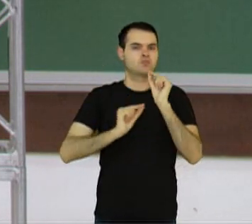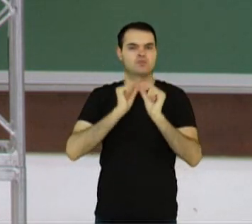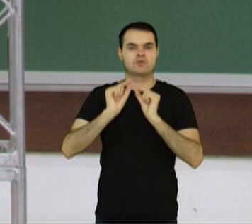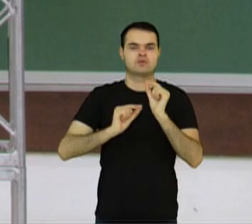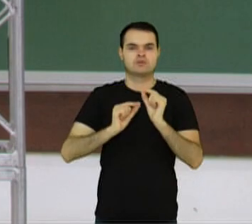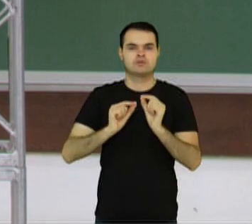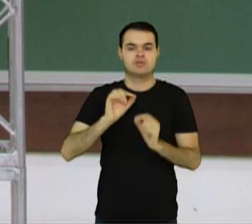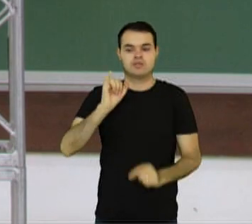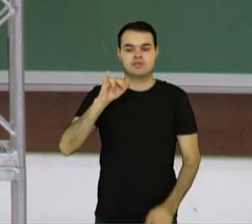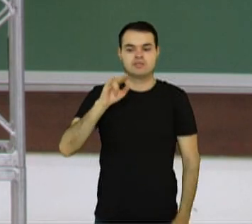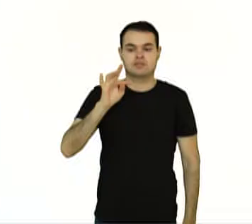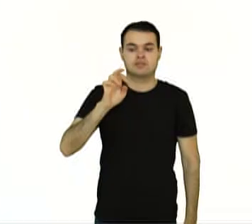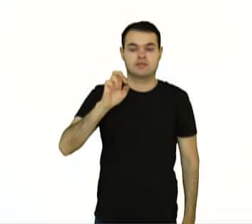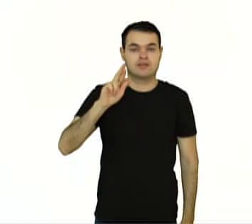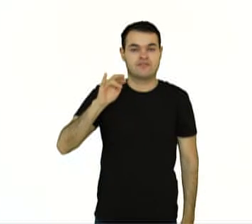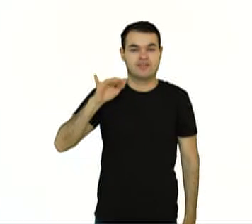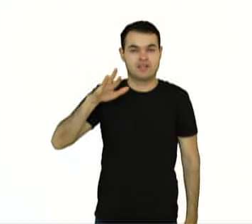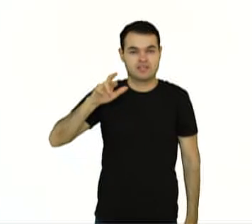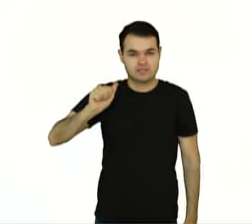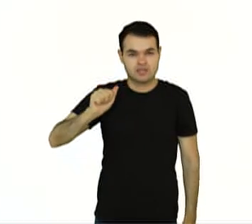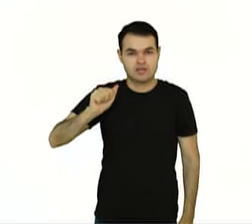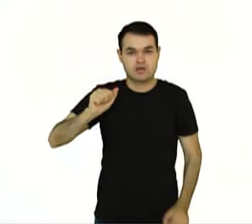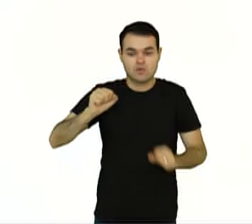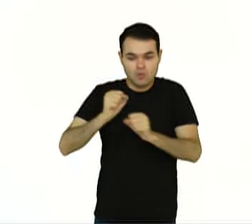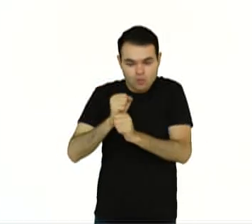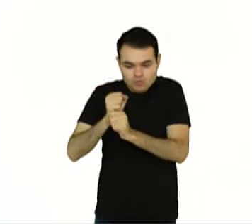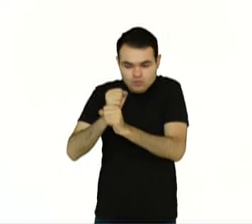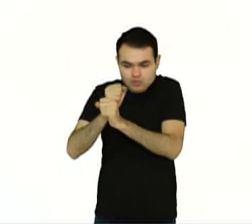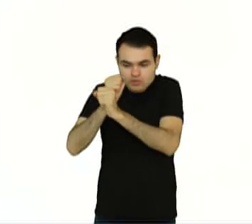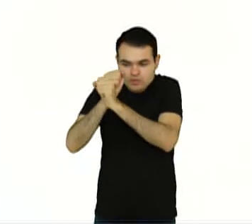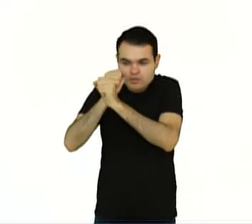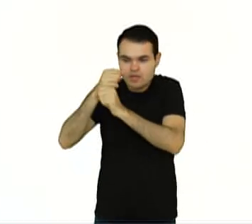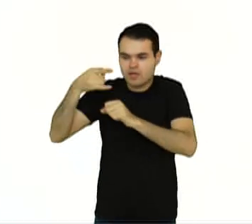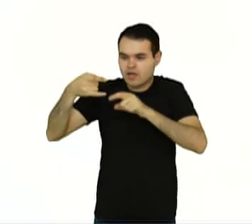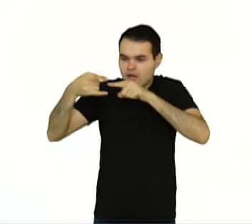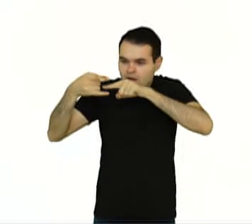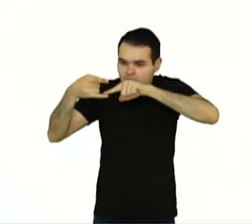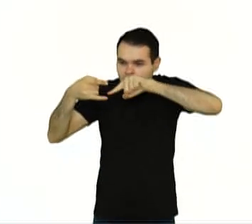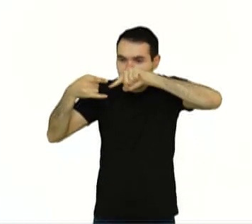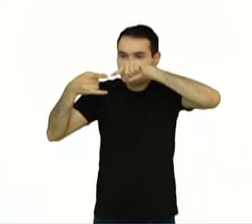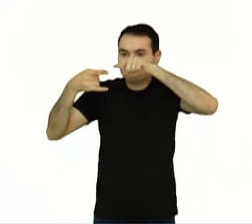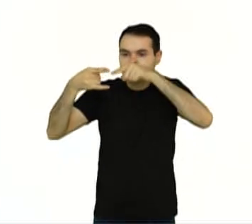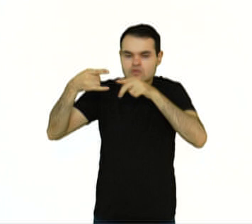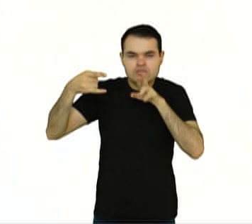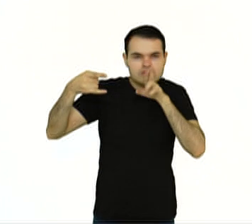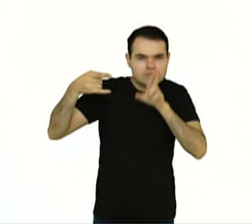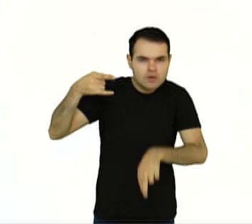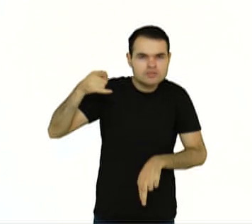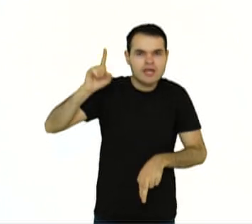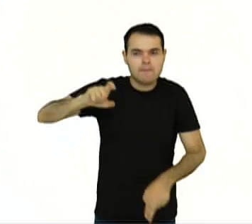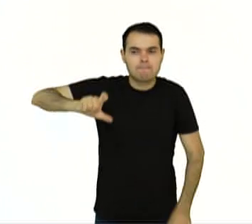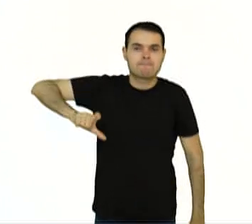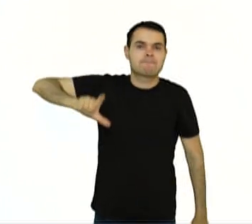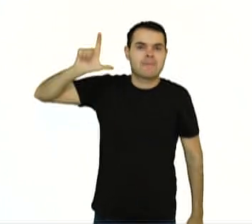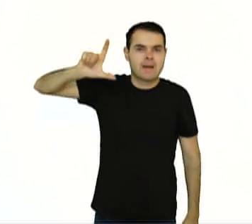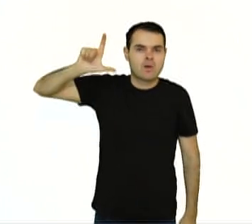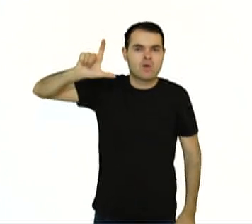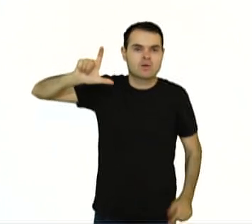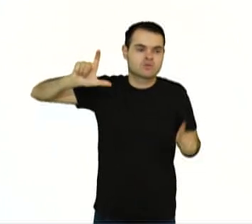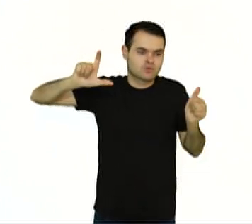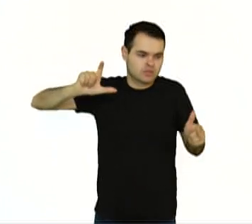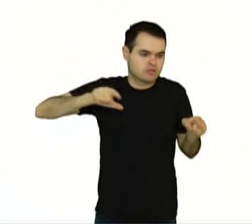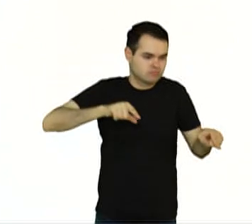A interferência construtiva, a amplitude resultante da onda é maior do que a amplitude das